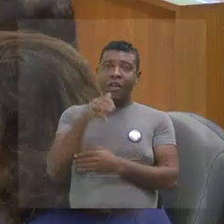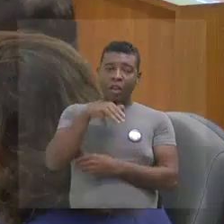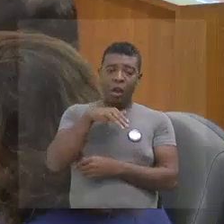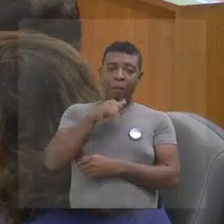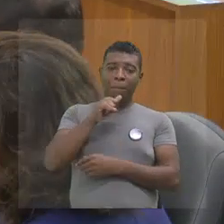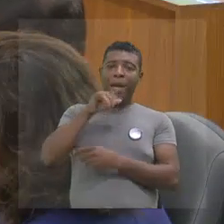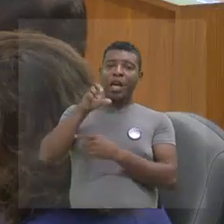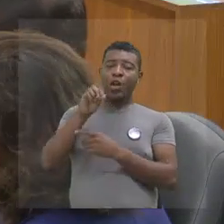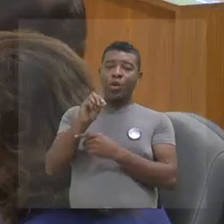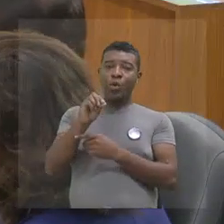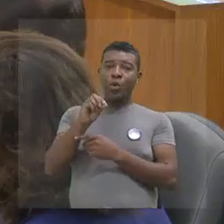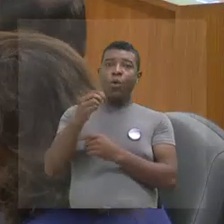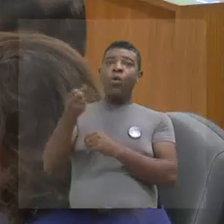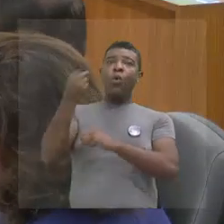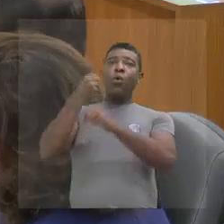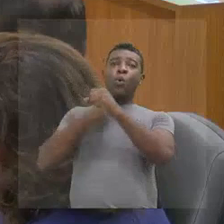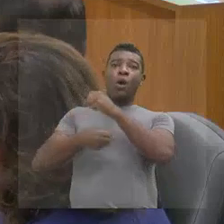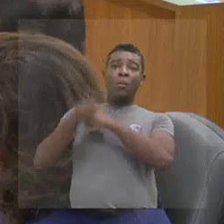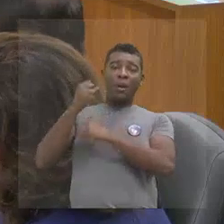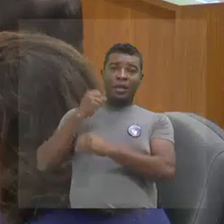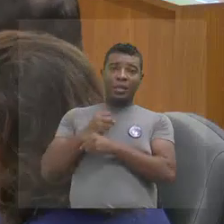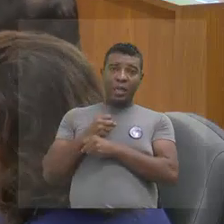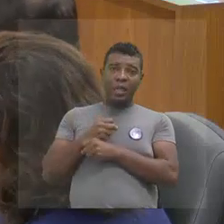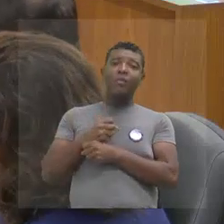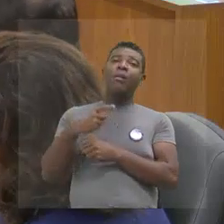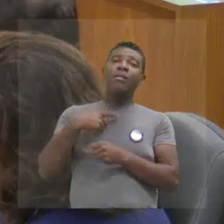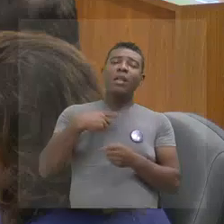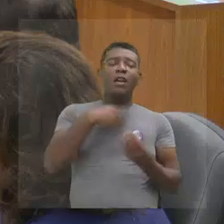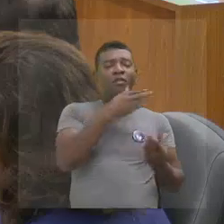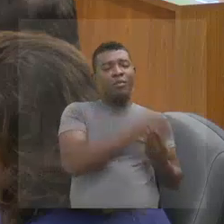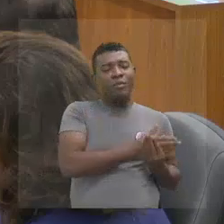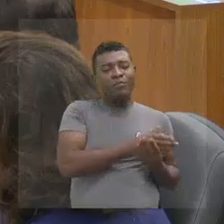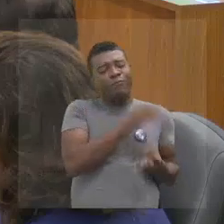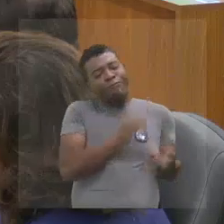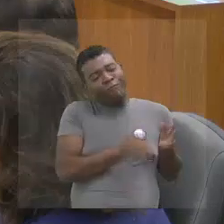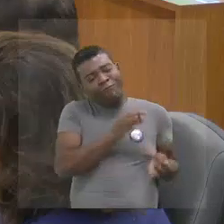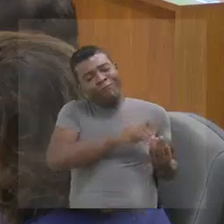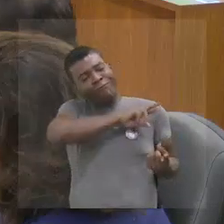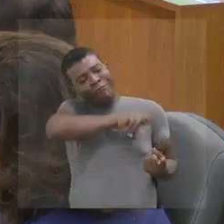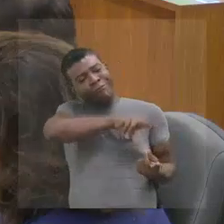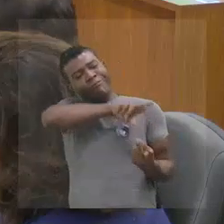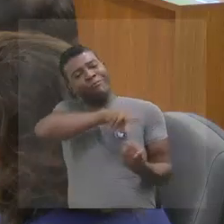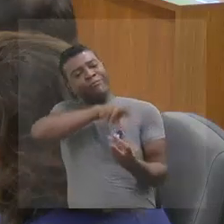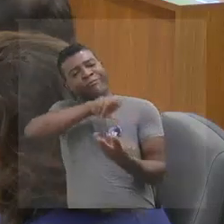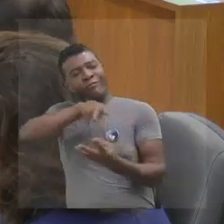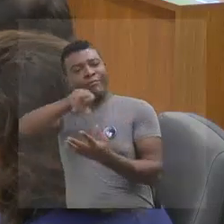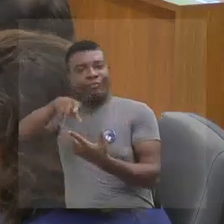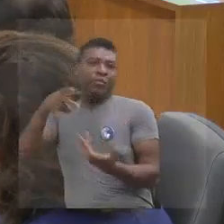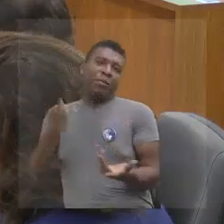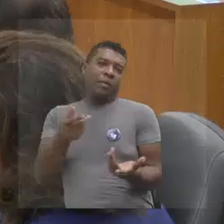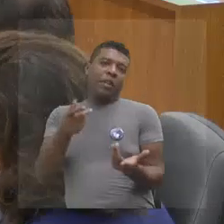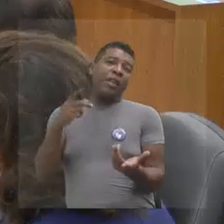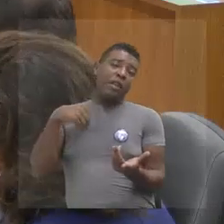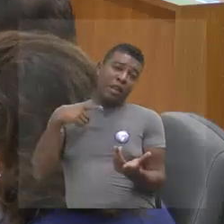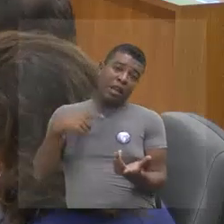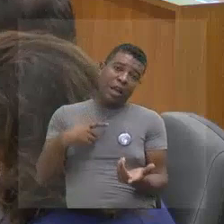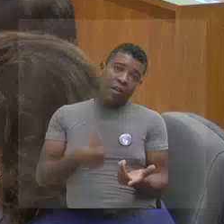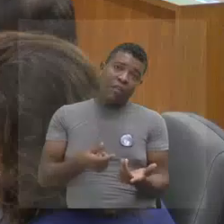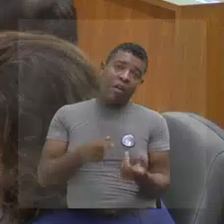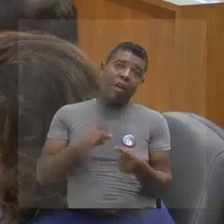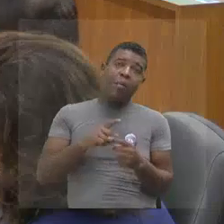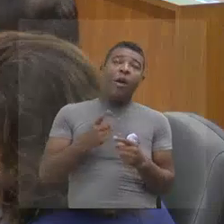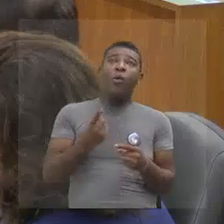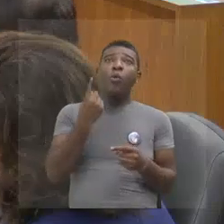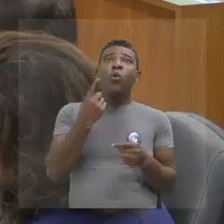passado nós de fato tivemos diversos processos judiciais mas a única questão deputada que Suspendeu a